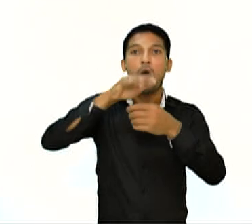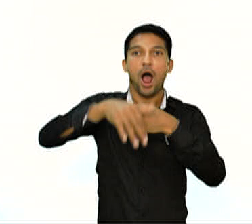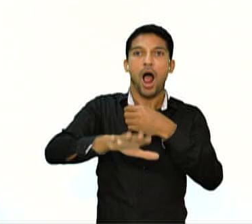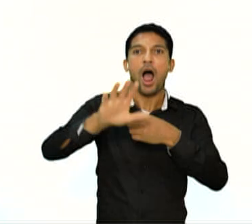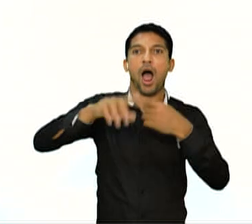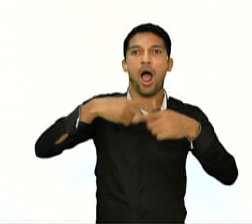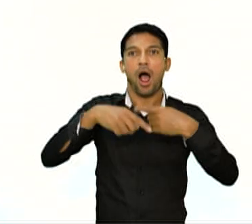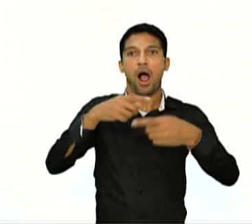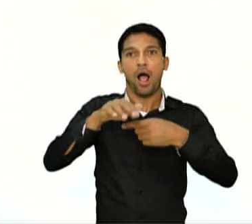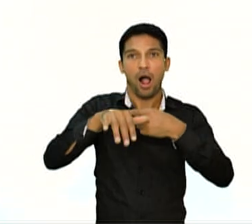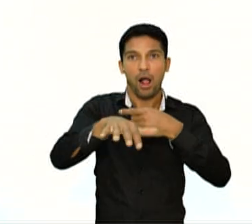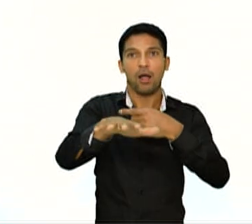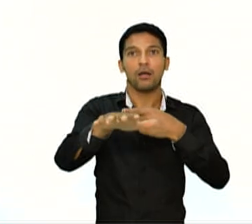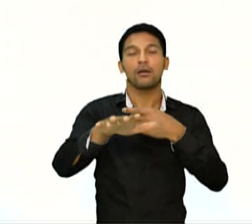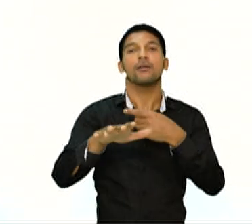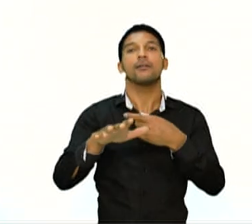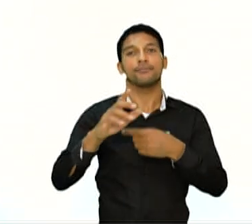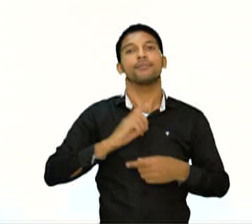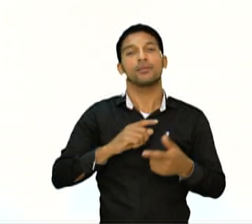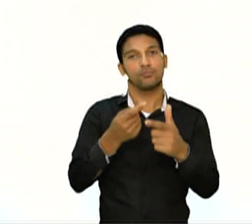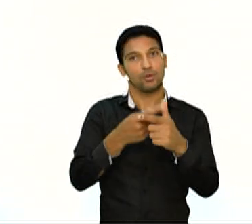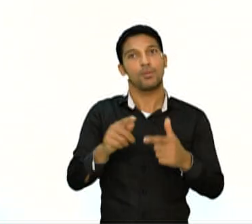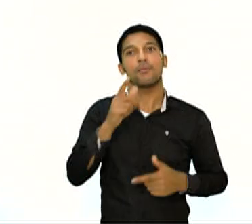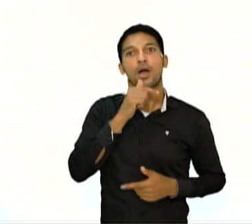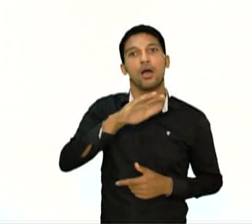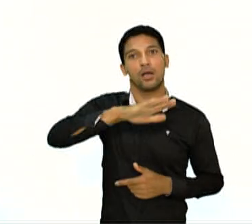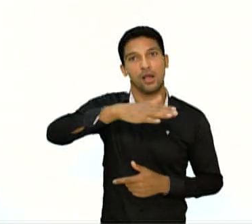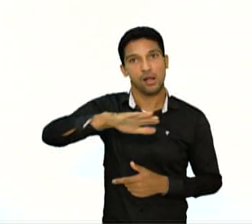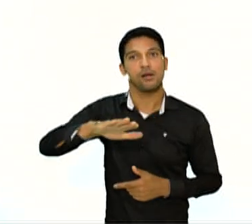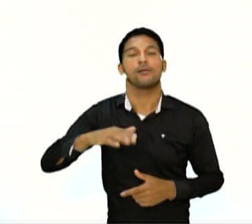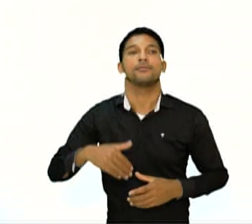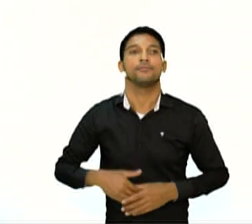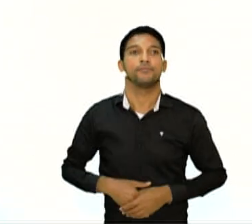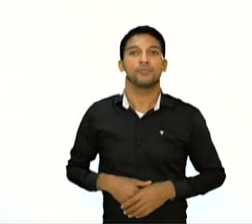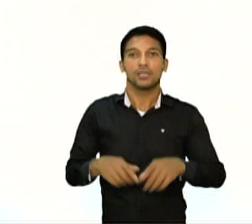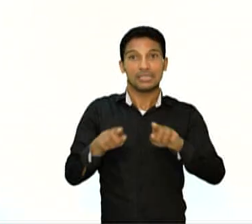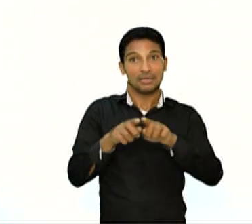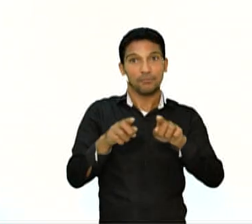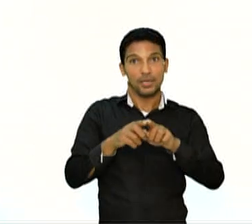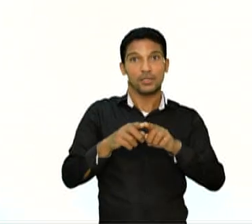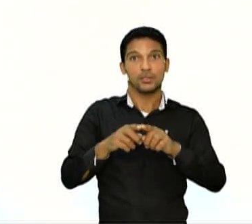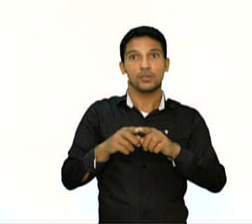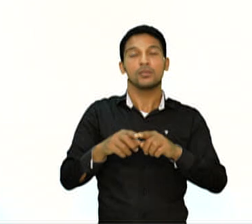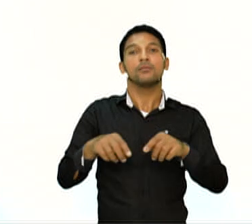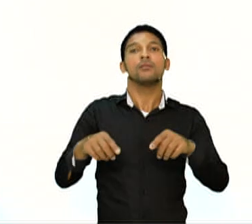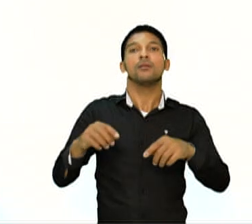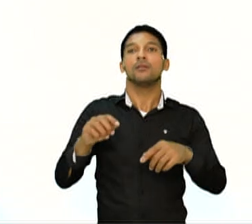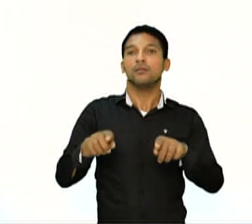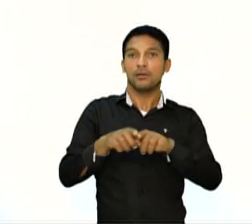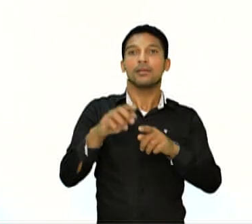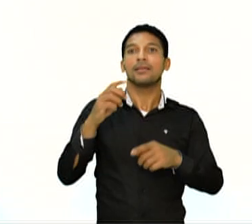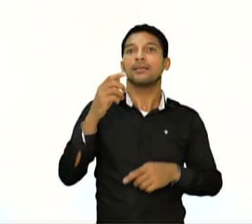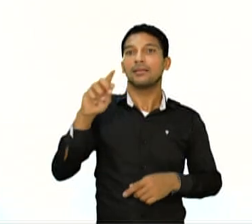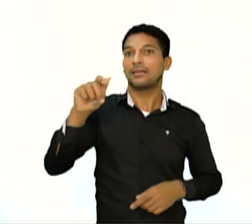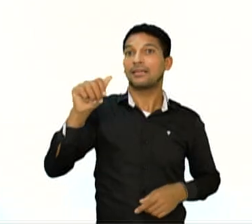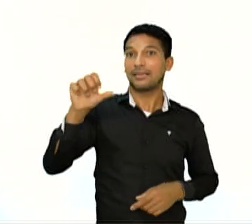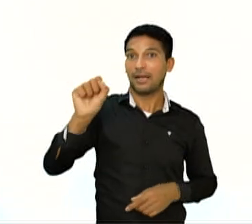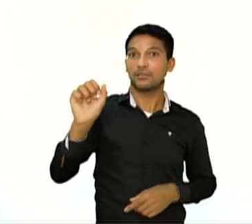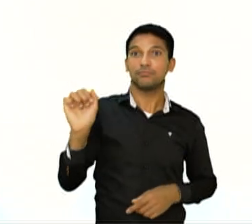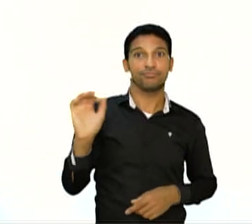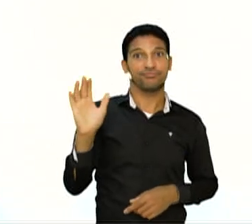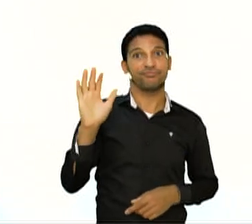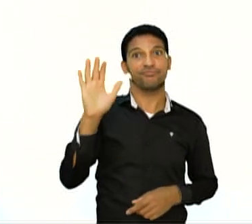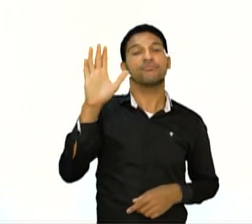proliferação sanitária por causa dos reservatórios, além de emissão de gases por causa da matéria orgânica em decomposição.